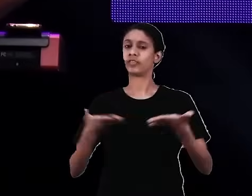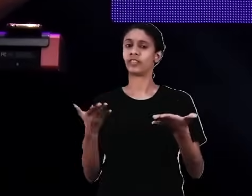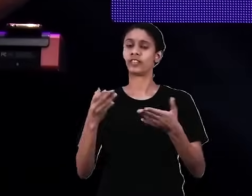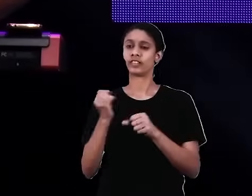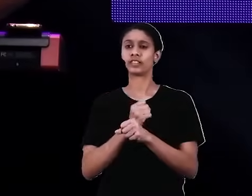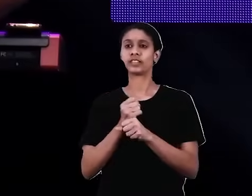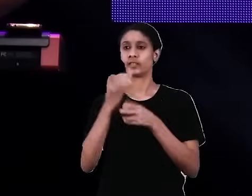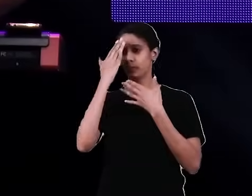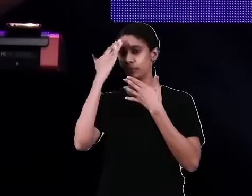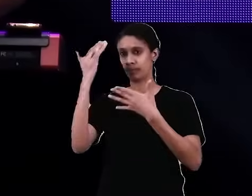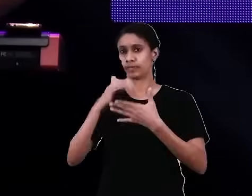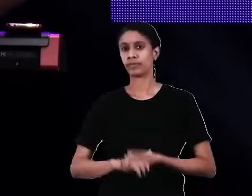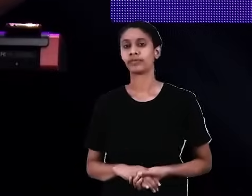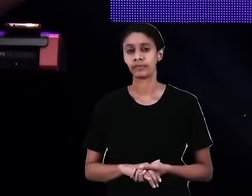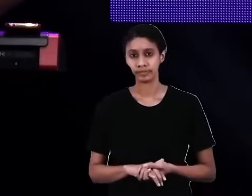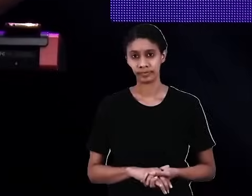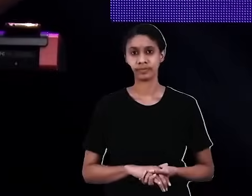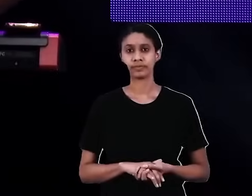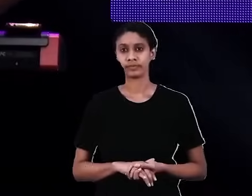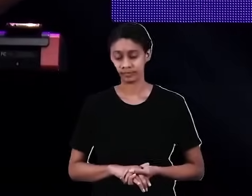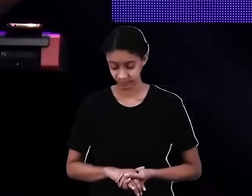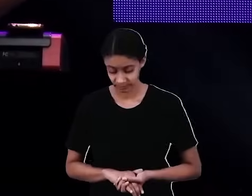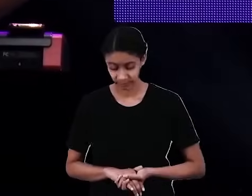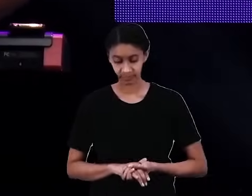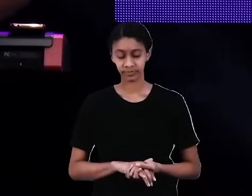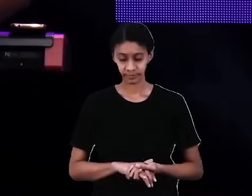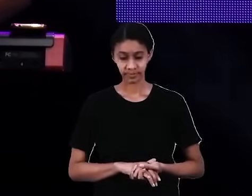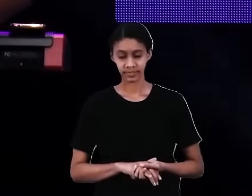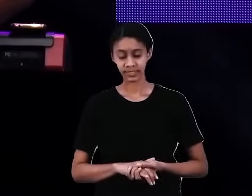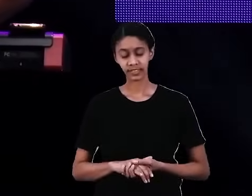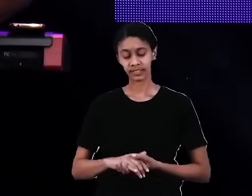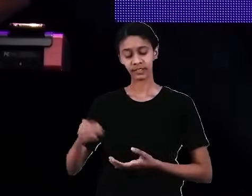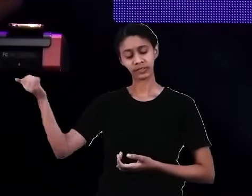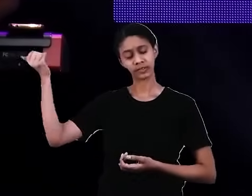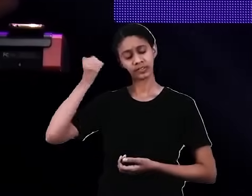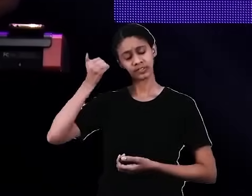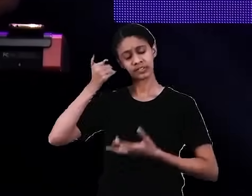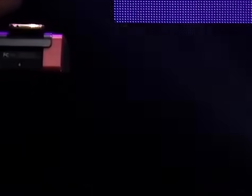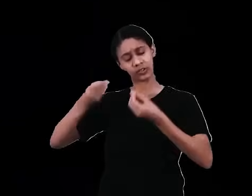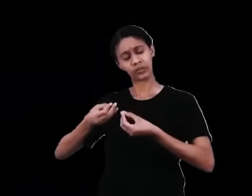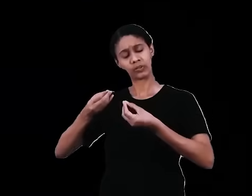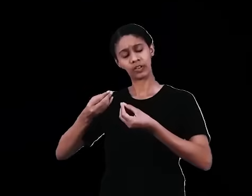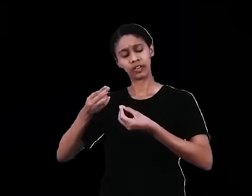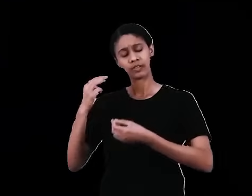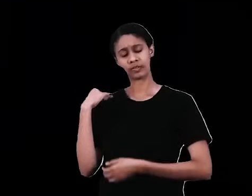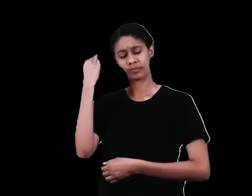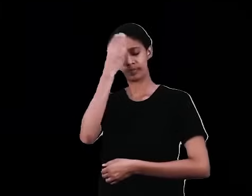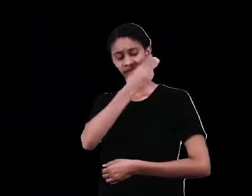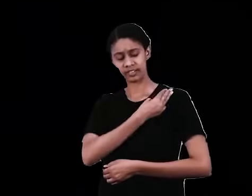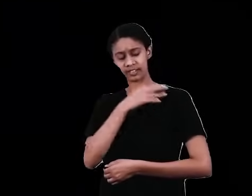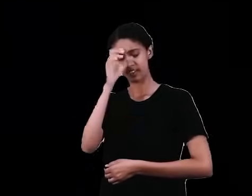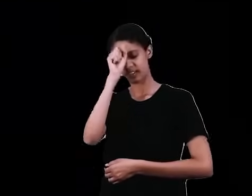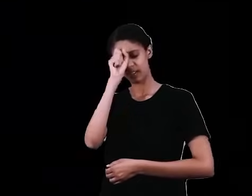Obrigada, Deus. Obrigada porque a gente aprendeu a ouvir a voz de Deus como Maria. A gente